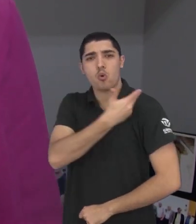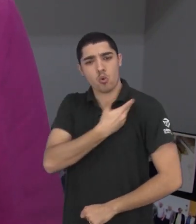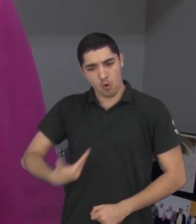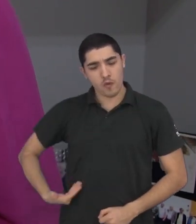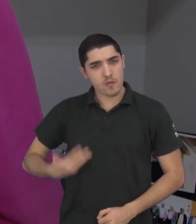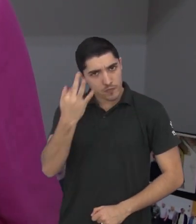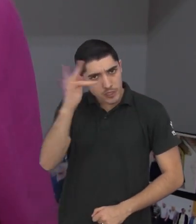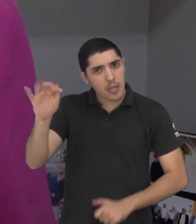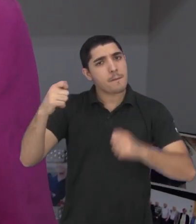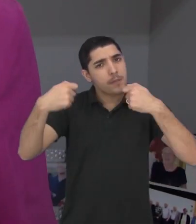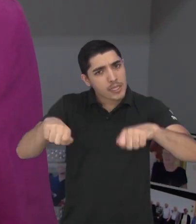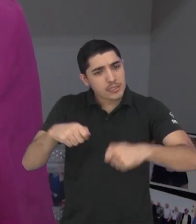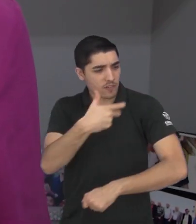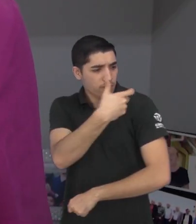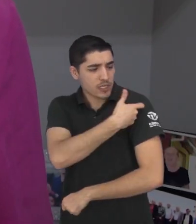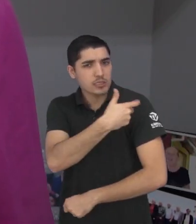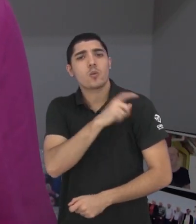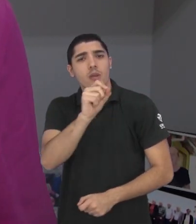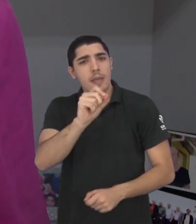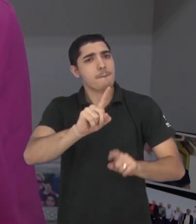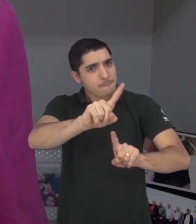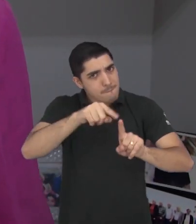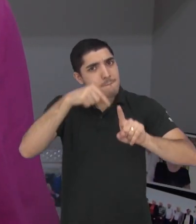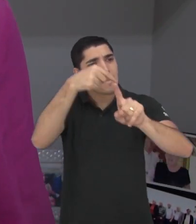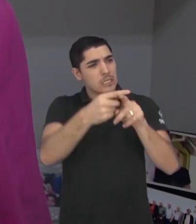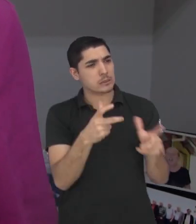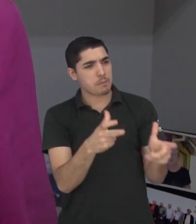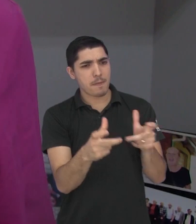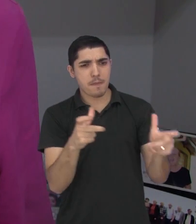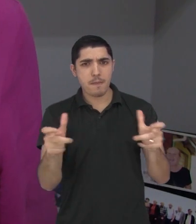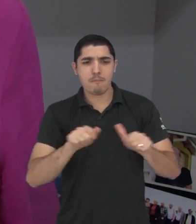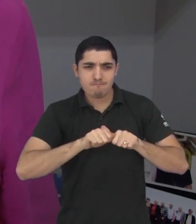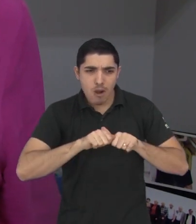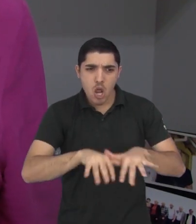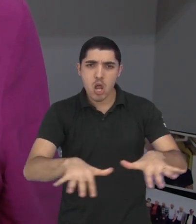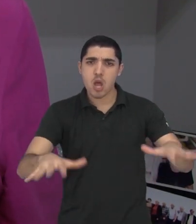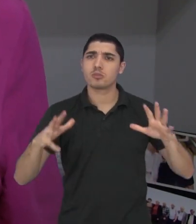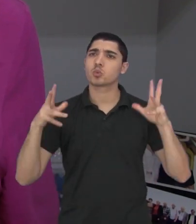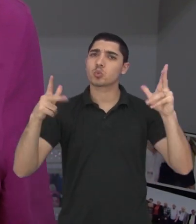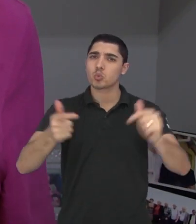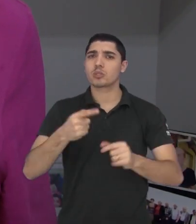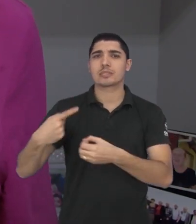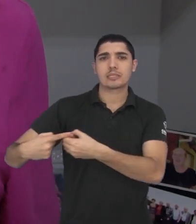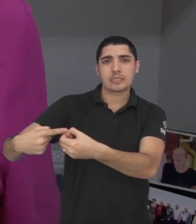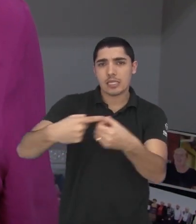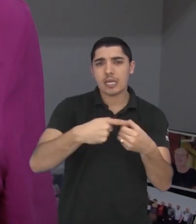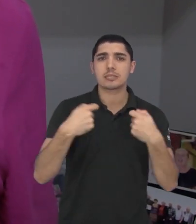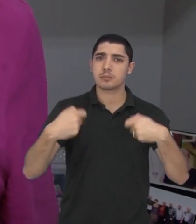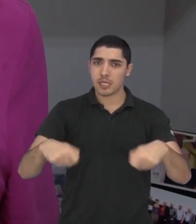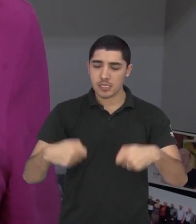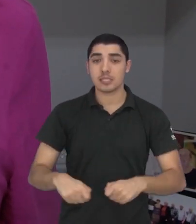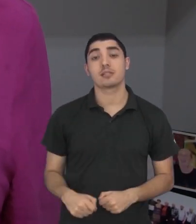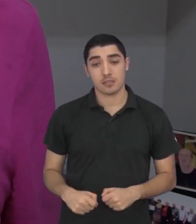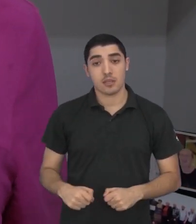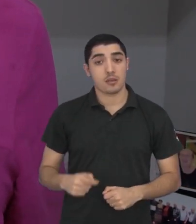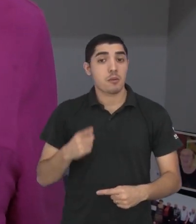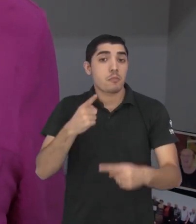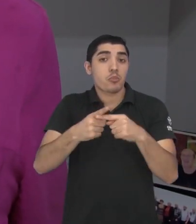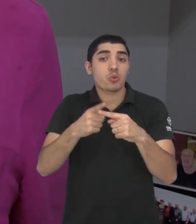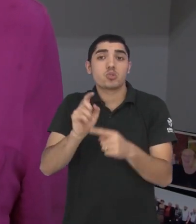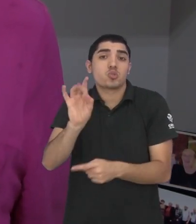pedestres, ciclistas. Eu acho que todos os modais que rodam no município, a gente está sempre antenado aí, as nossas equipes vêm através das estatísticas e